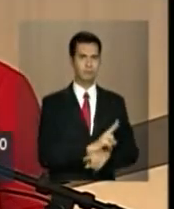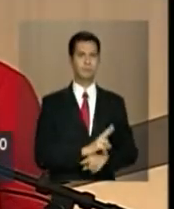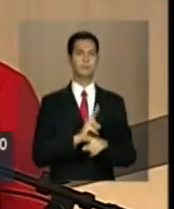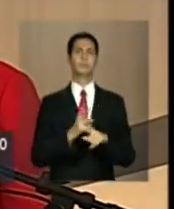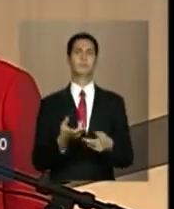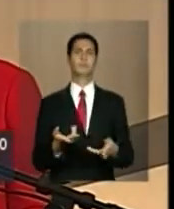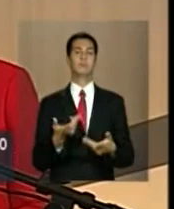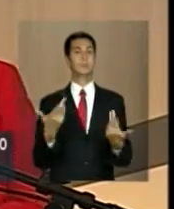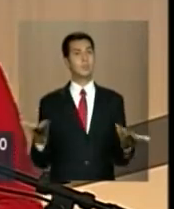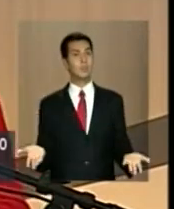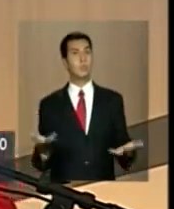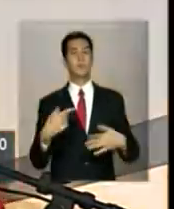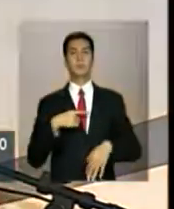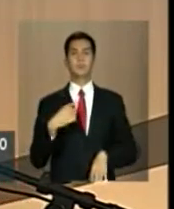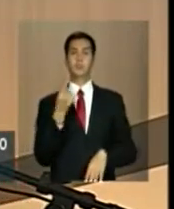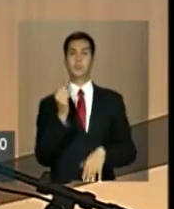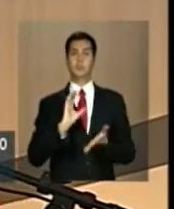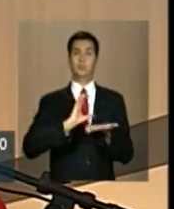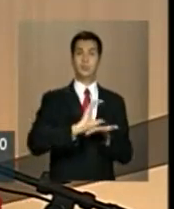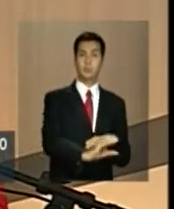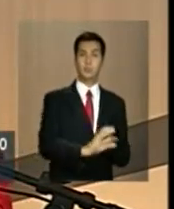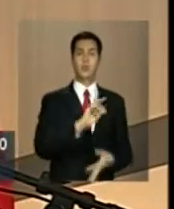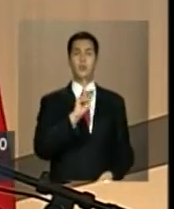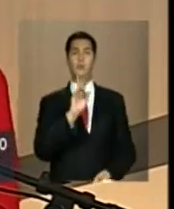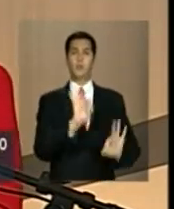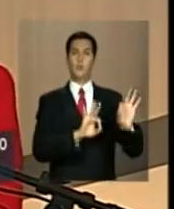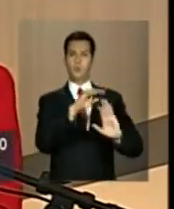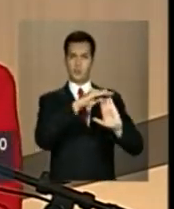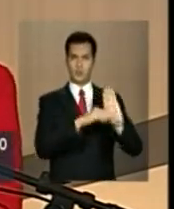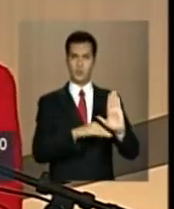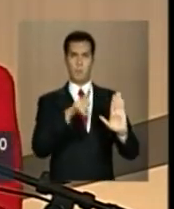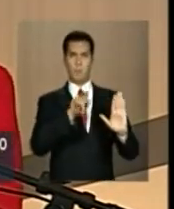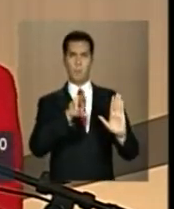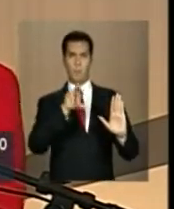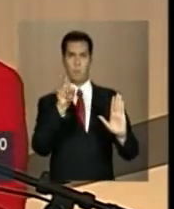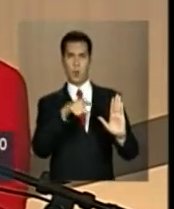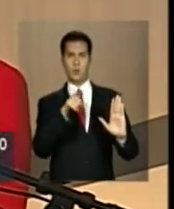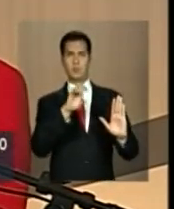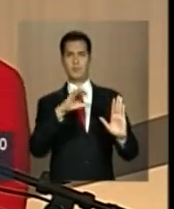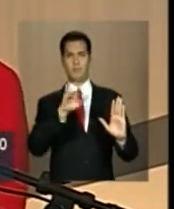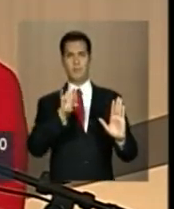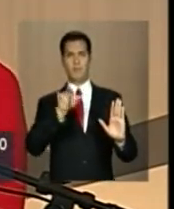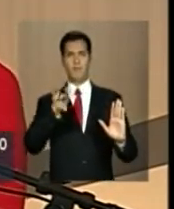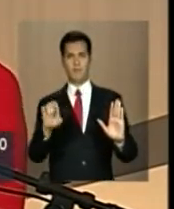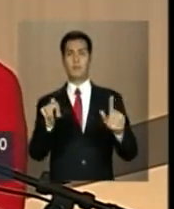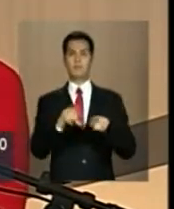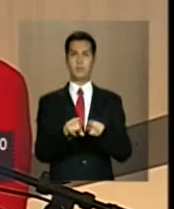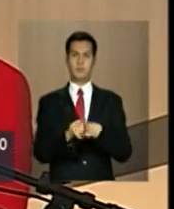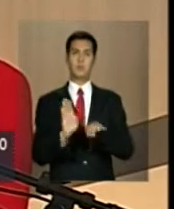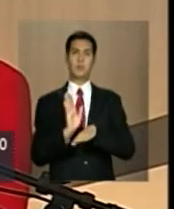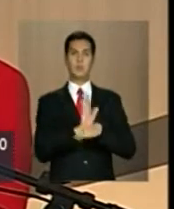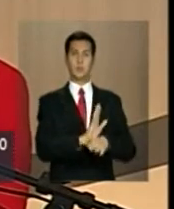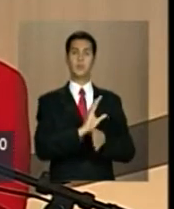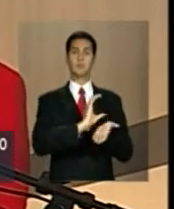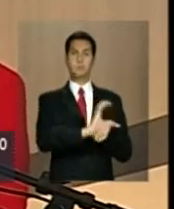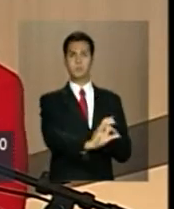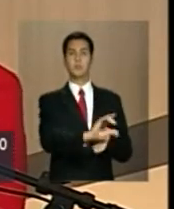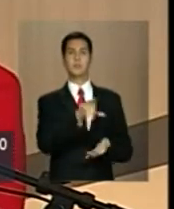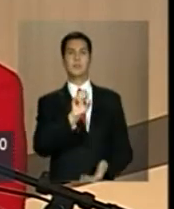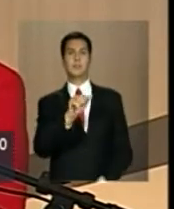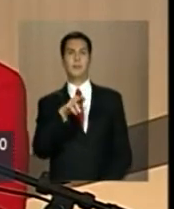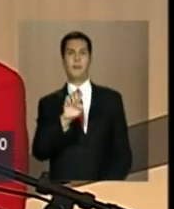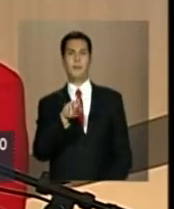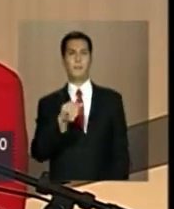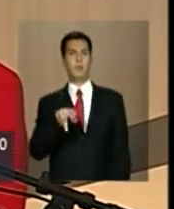no Procidades e em saneamento é um investimento simbólico desta parceria.